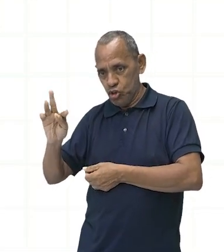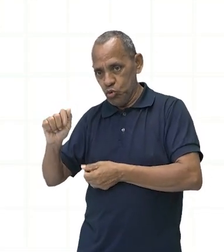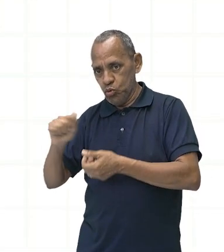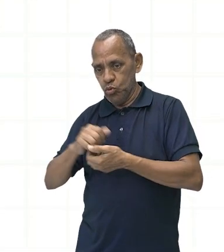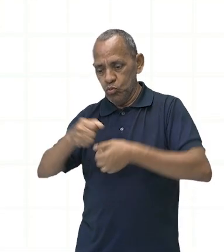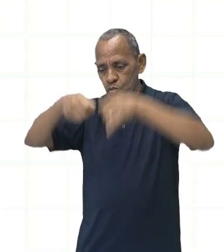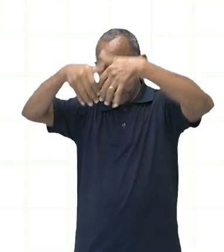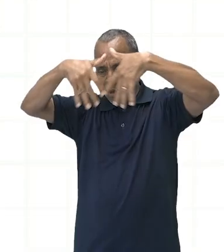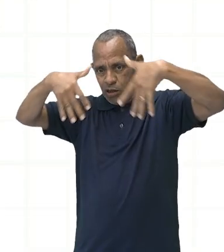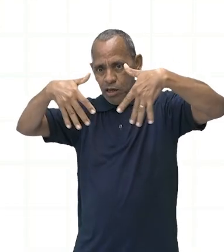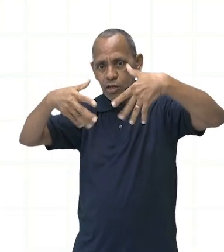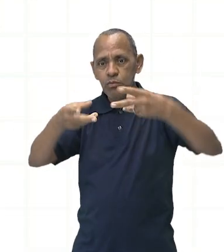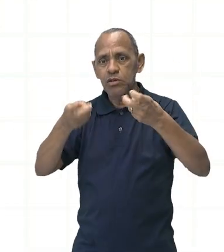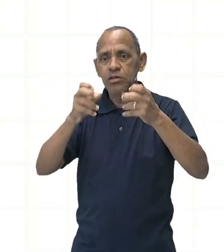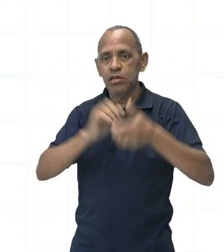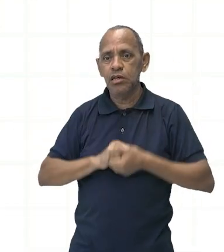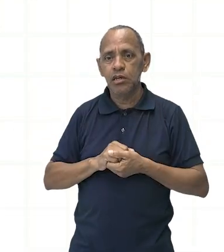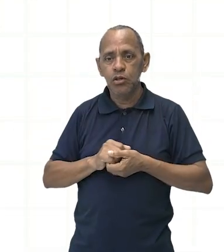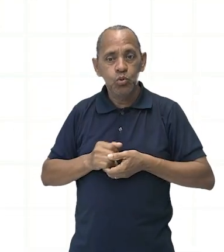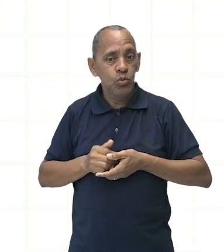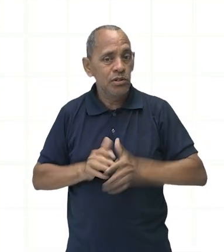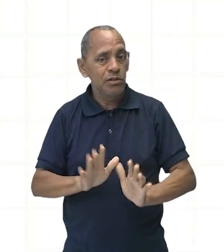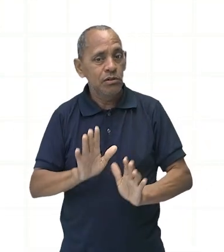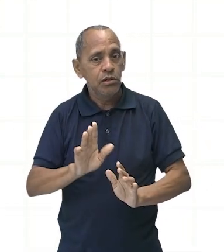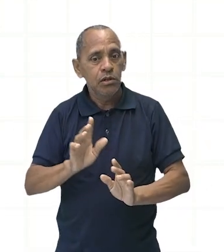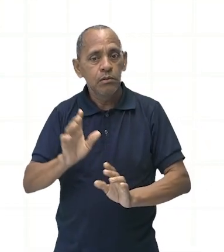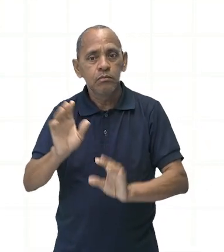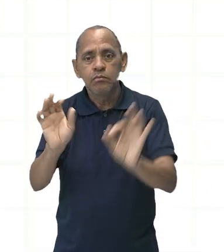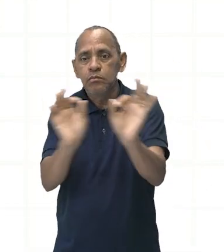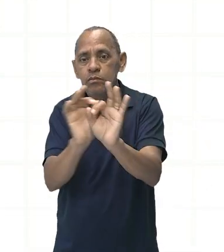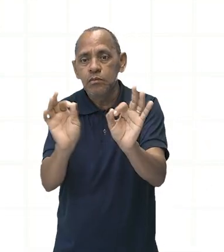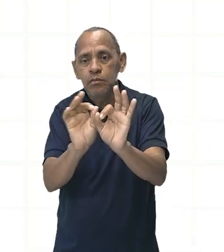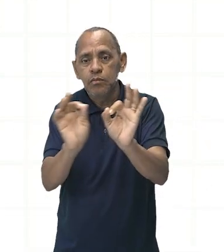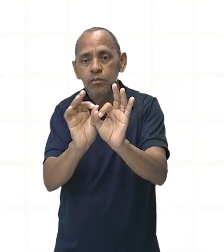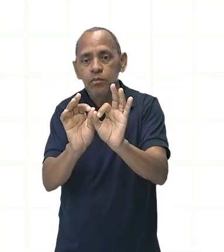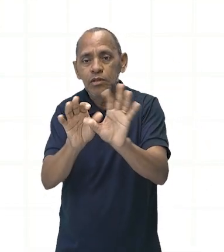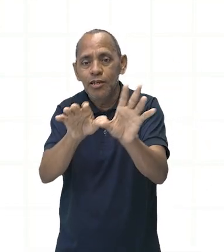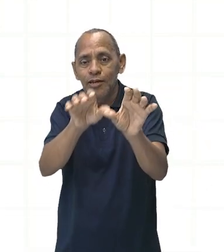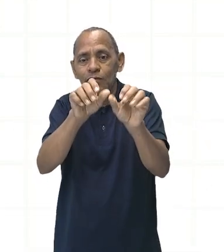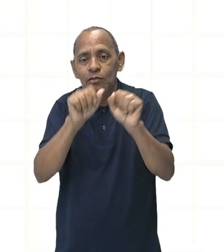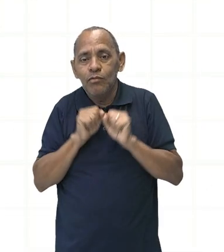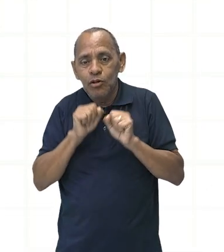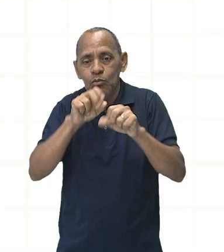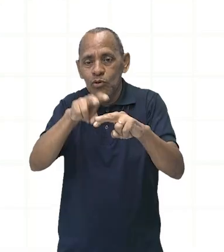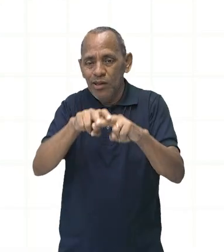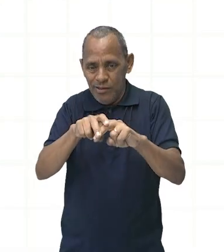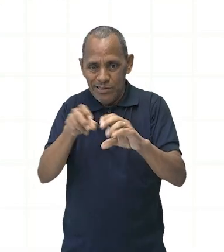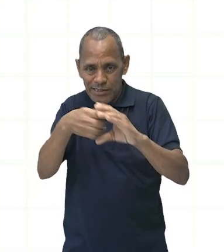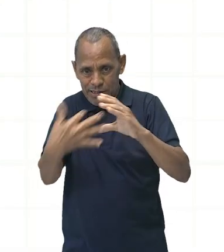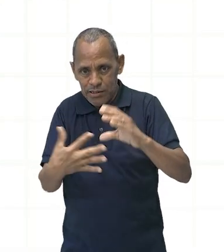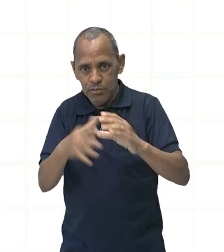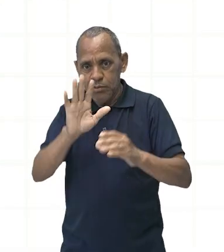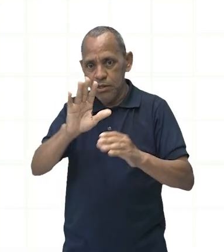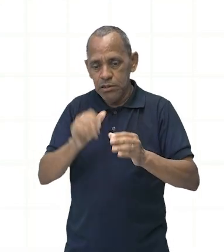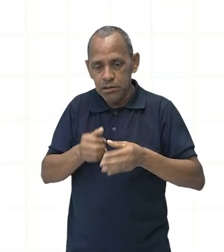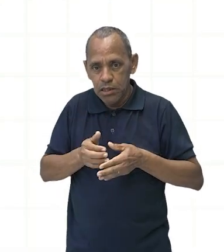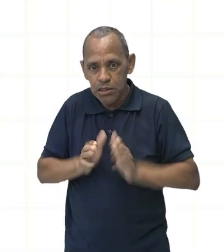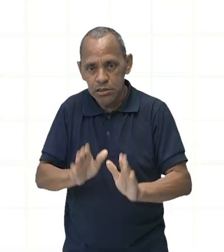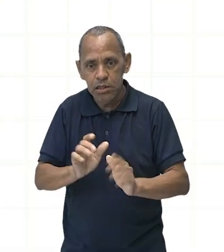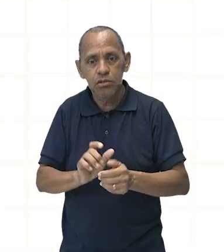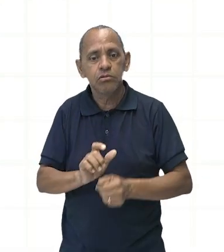perceber que não nasceu ninguém afetado propriamente por essa característica, mas nasceram